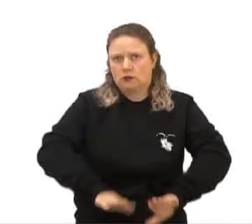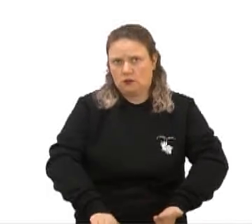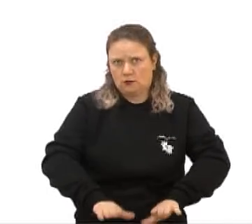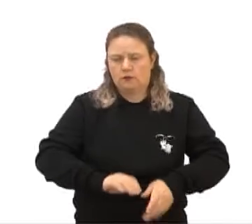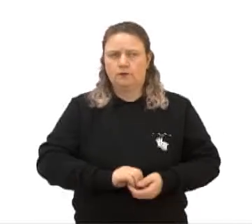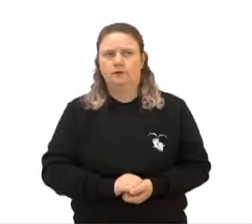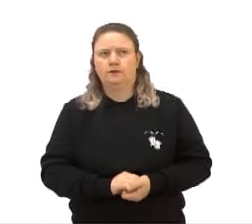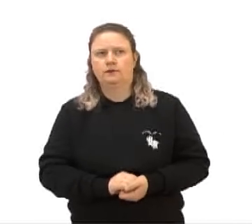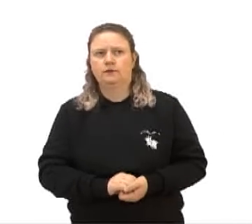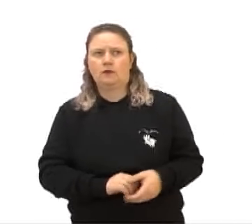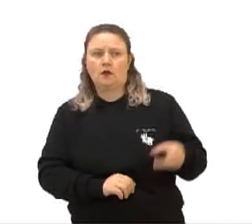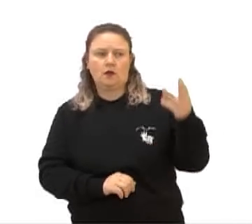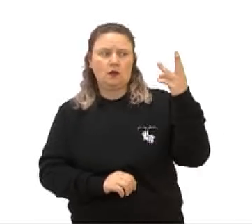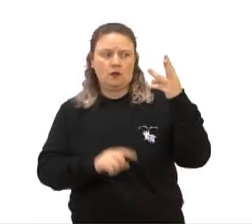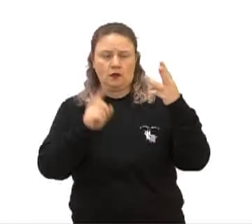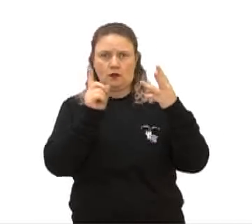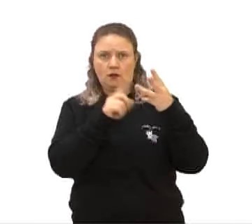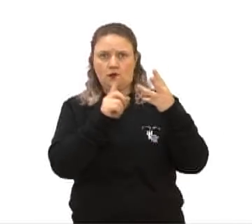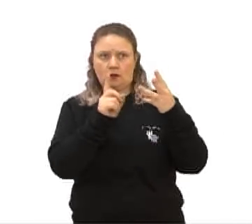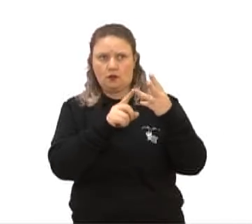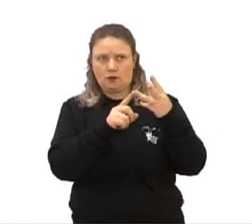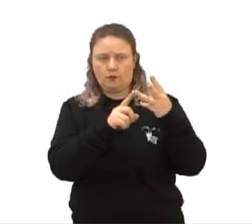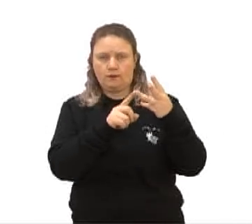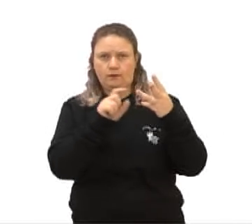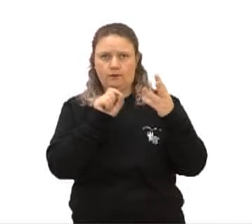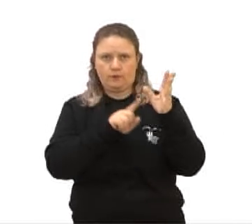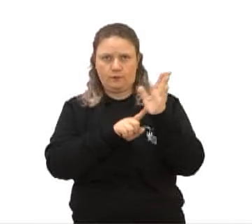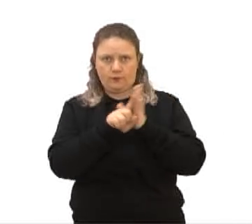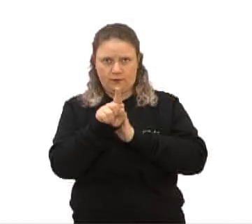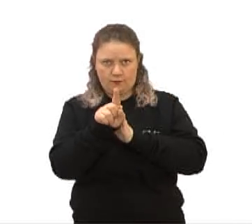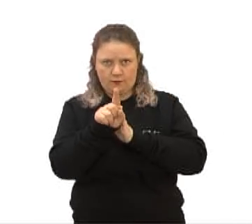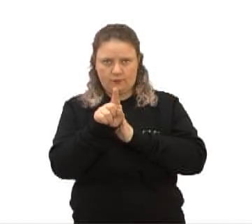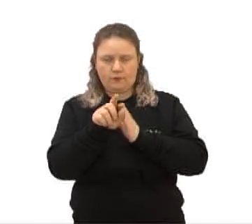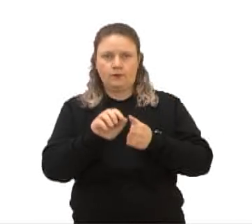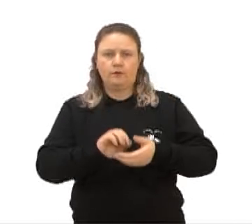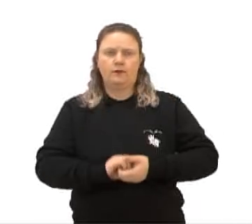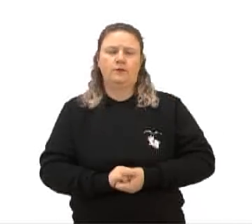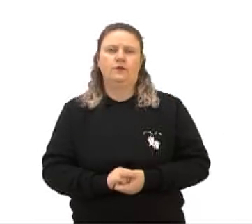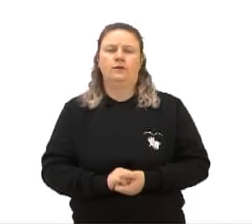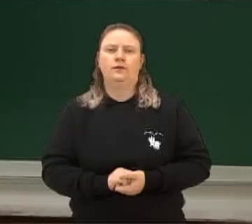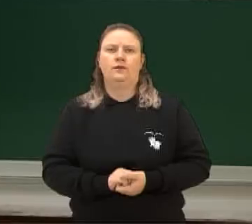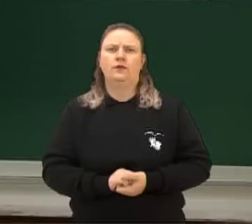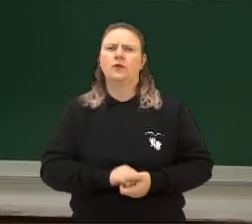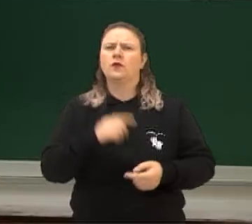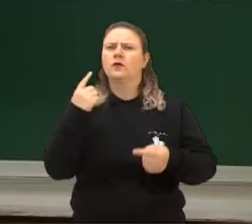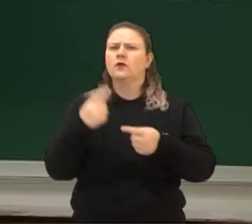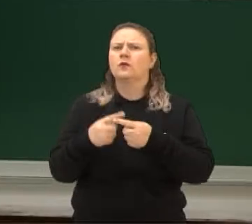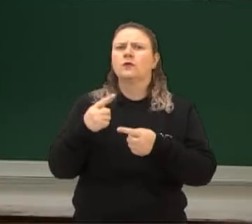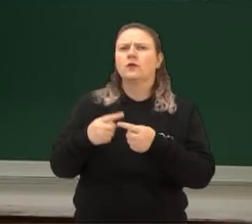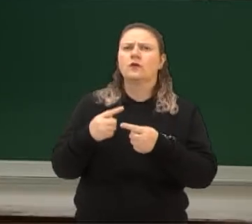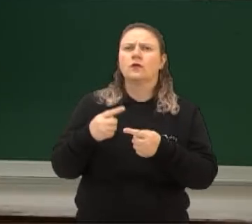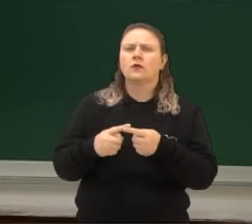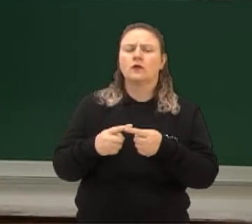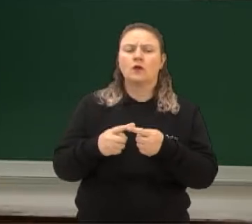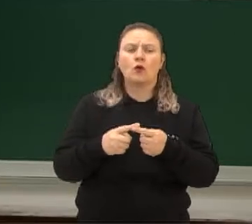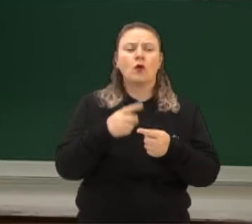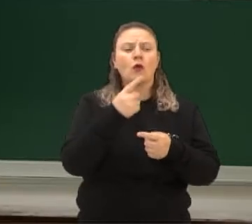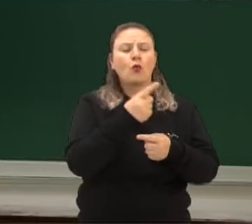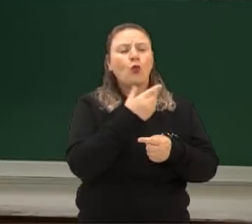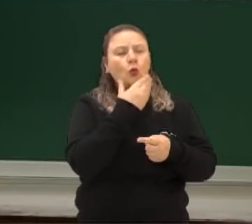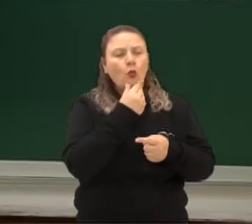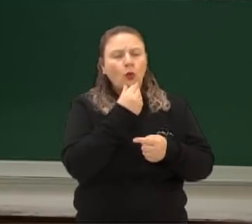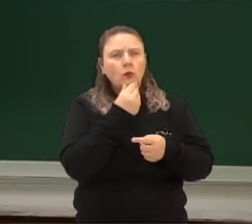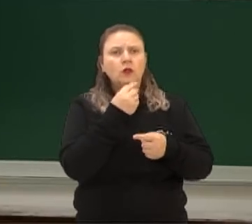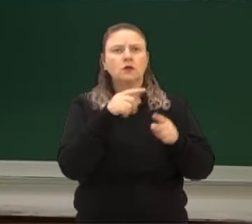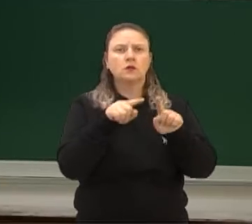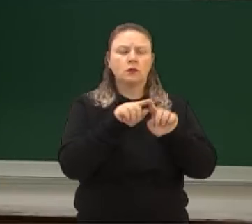E number 3, why did he and his family moved to England? Por que que ele e a família mudaram-se